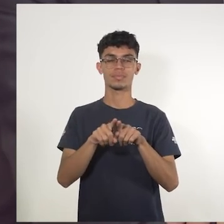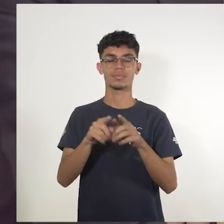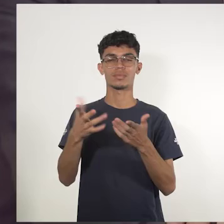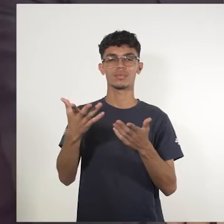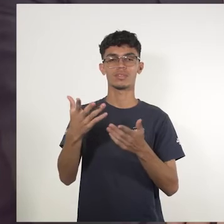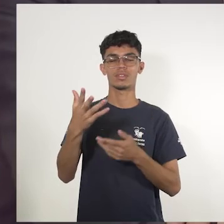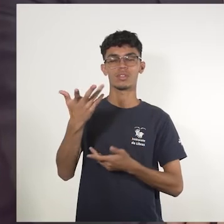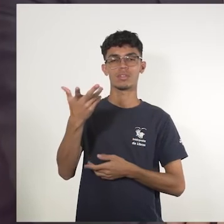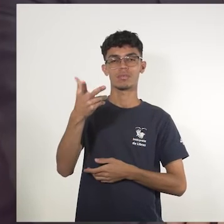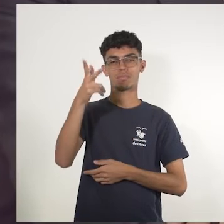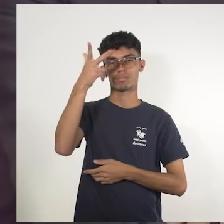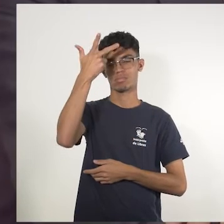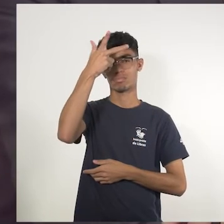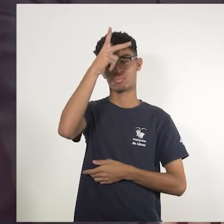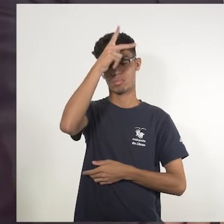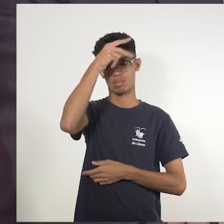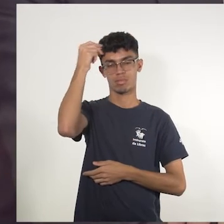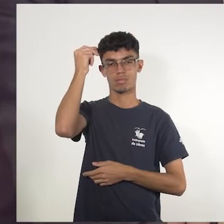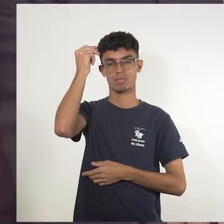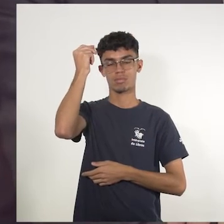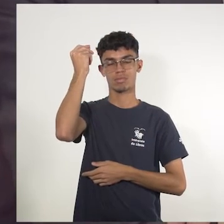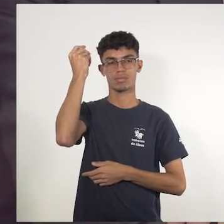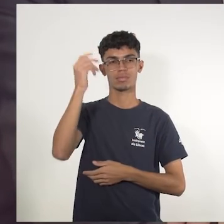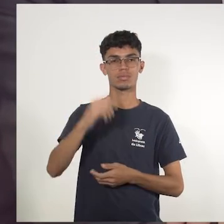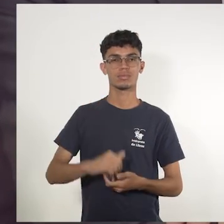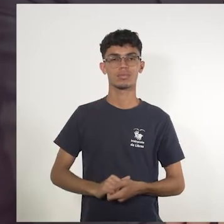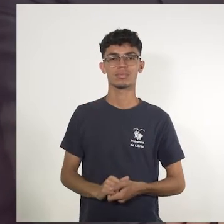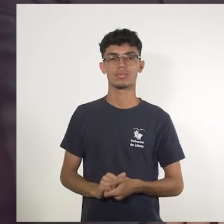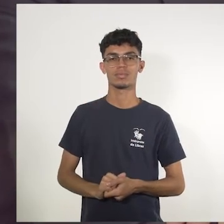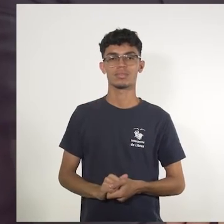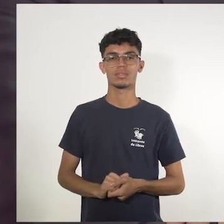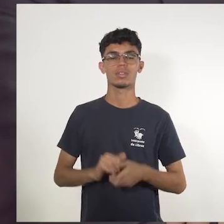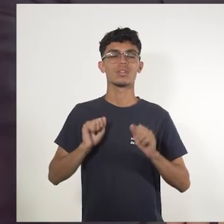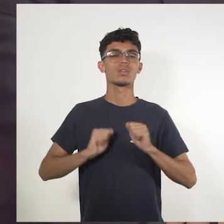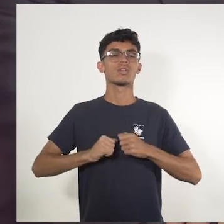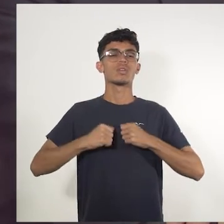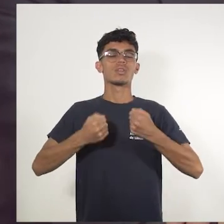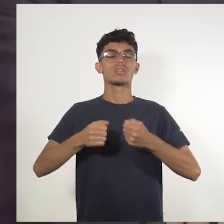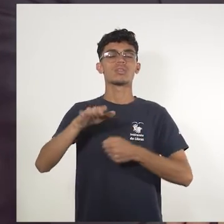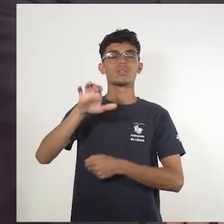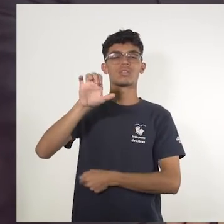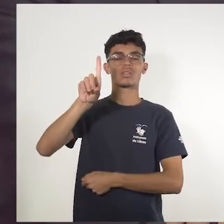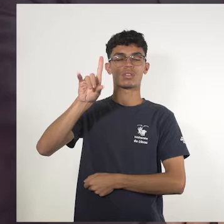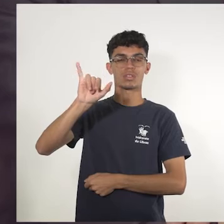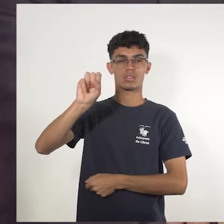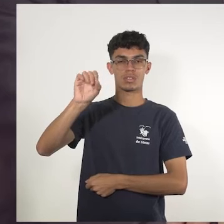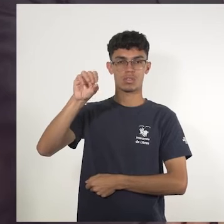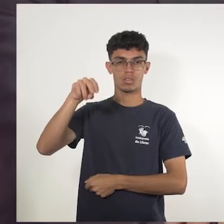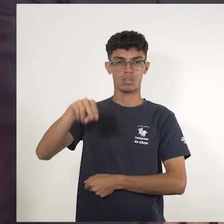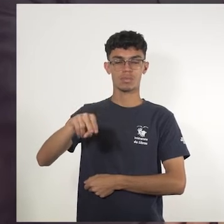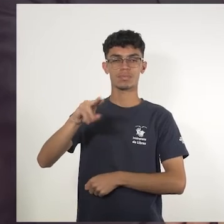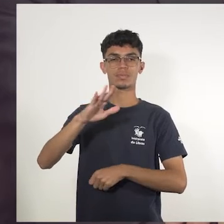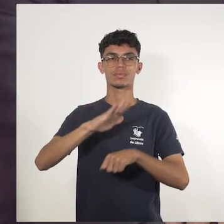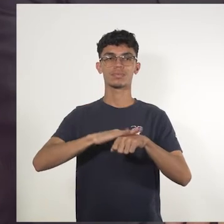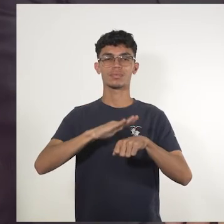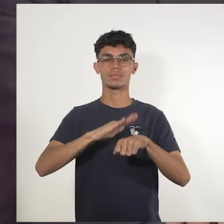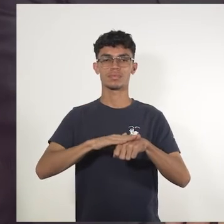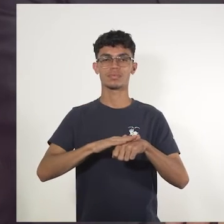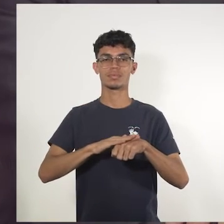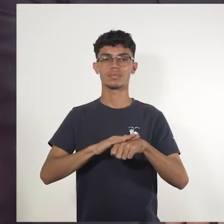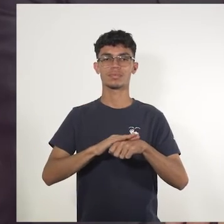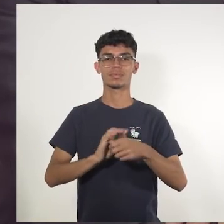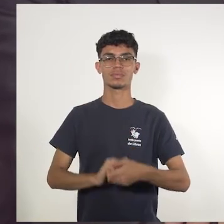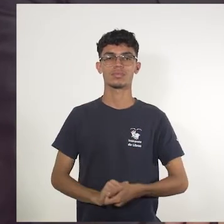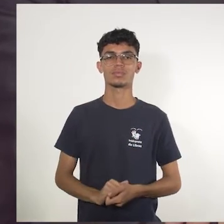prefeito em exercício, também tem se dedicado bastante. E o Edson, que faz um trabalho